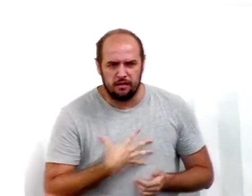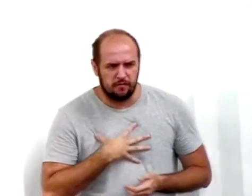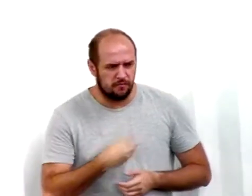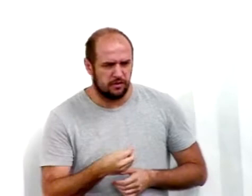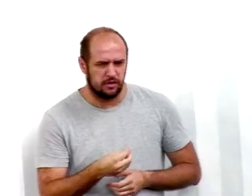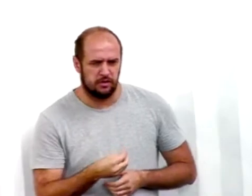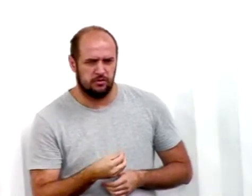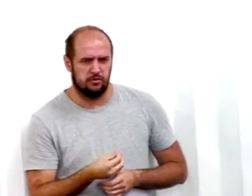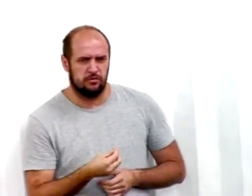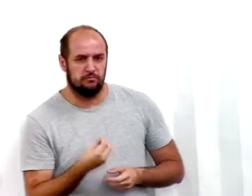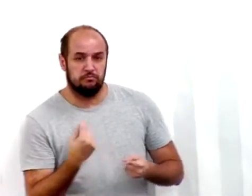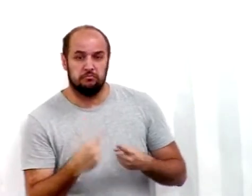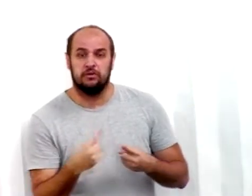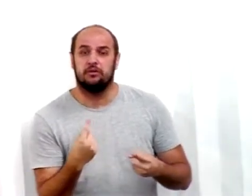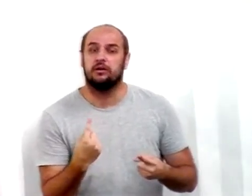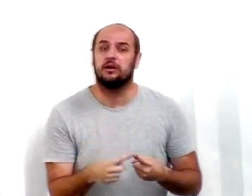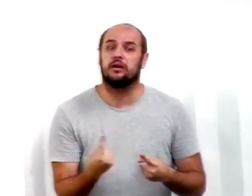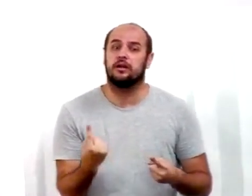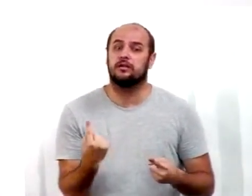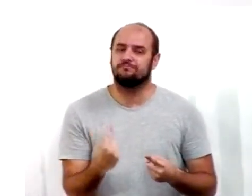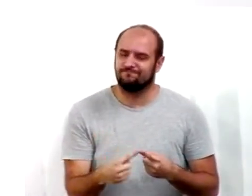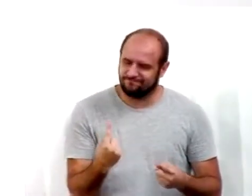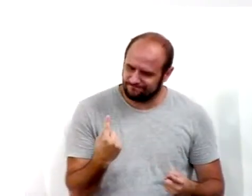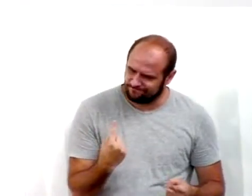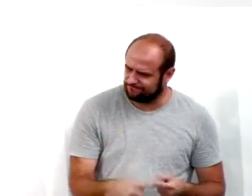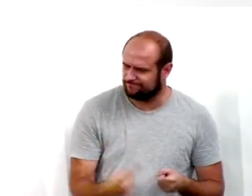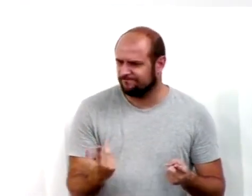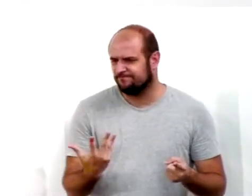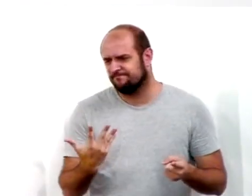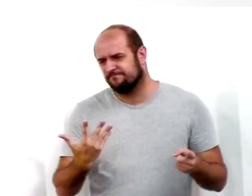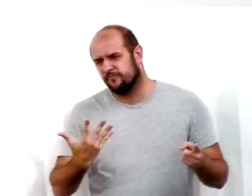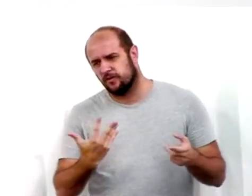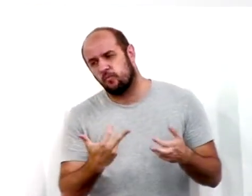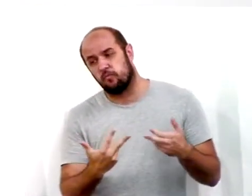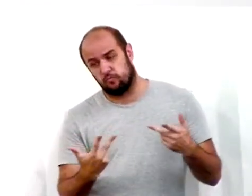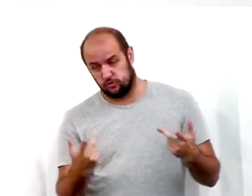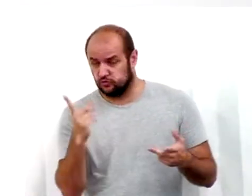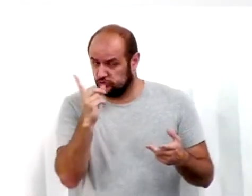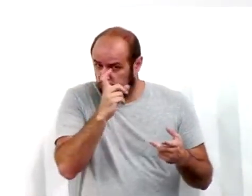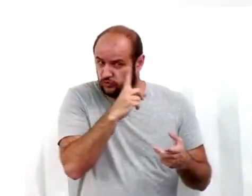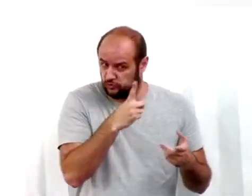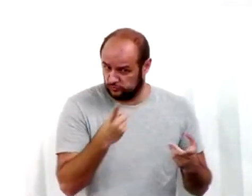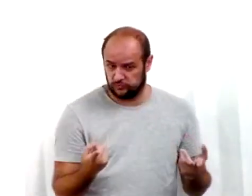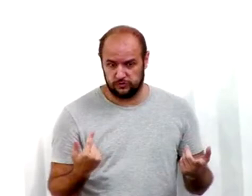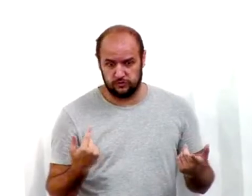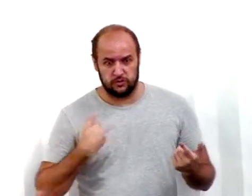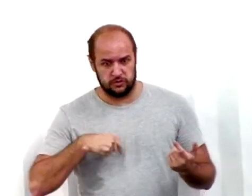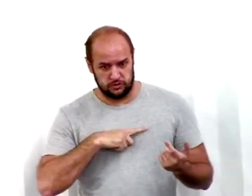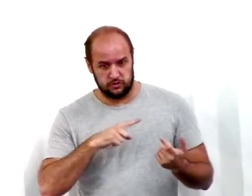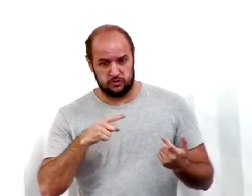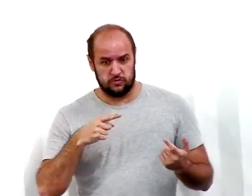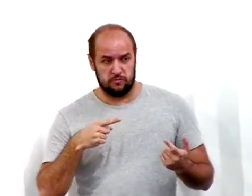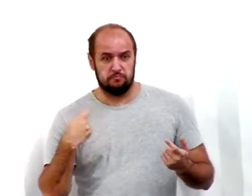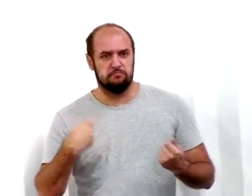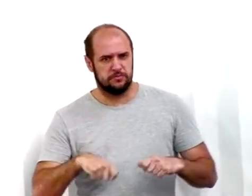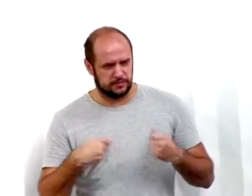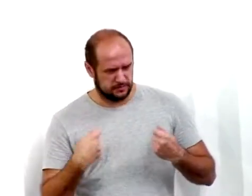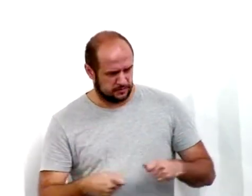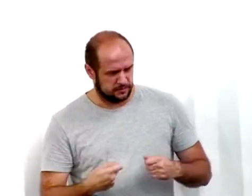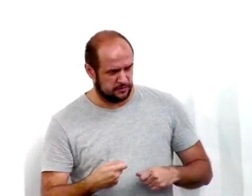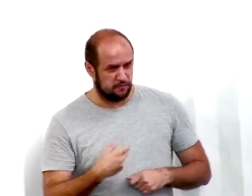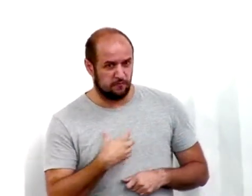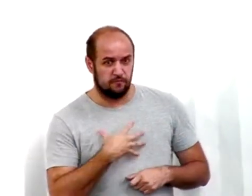filhos. Por quê? Porque existem possibilidades que nos conduzem a transformar os nossos filhos